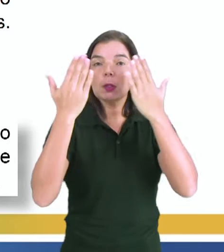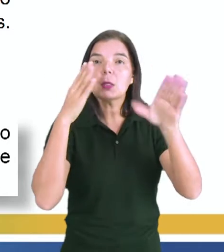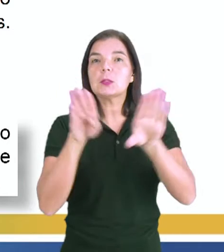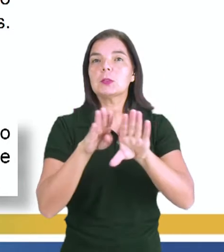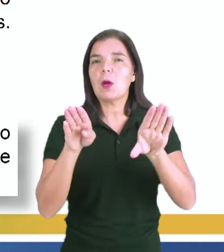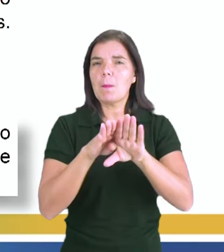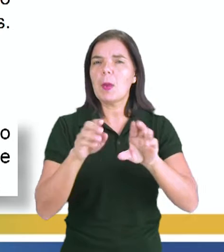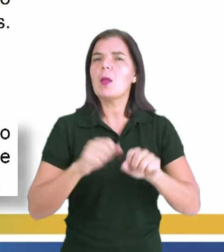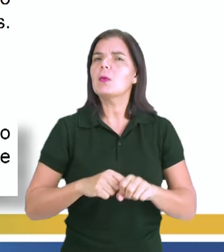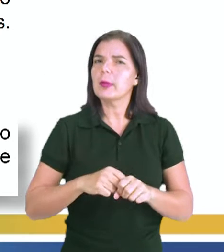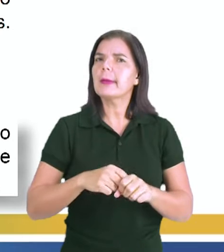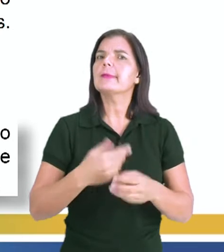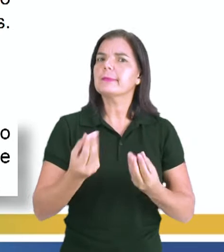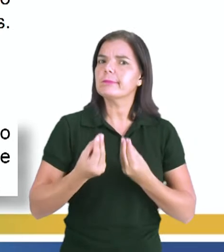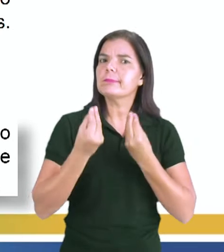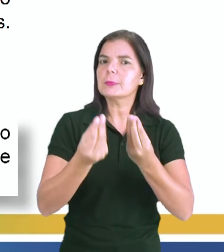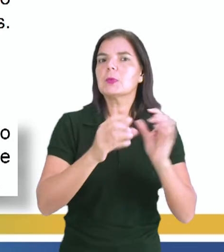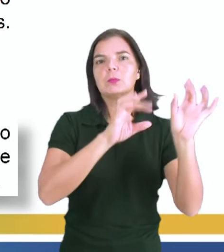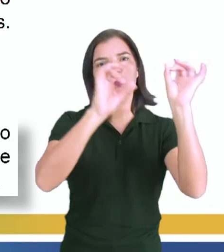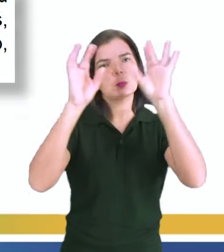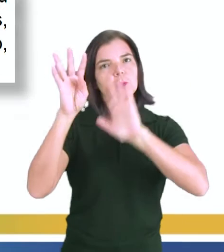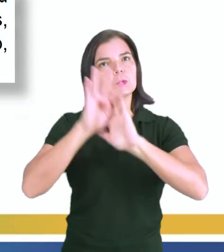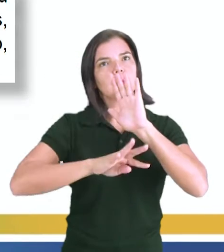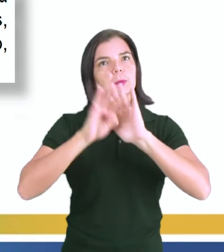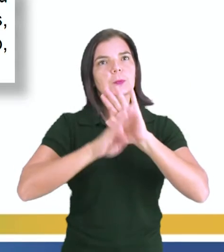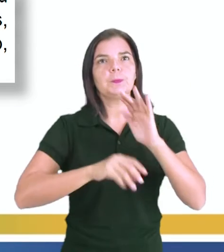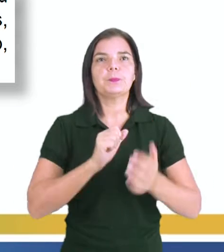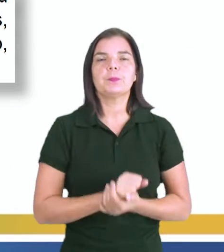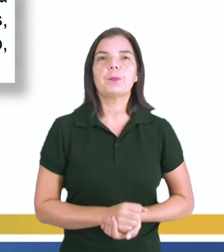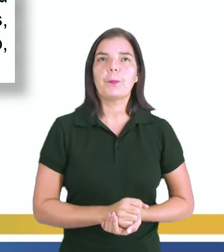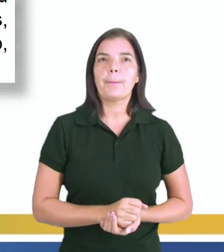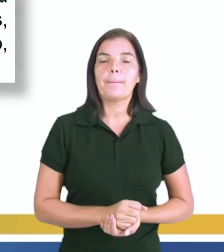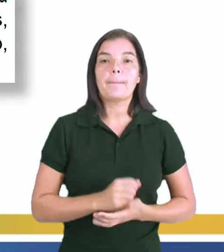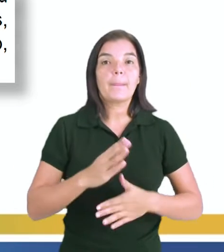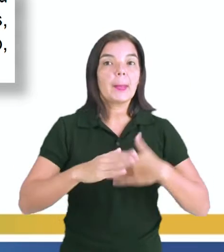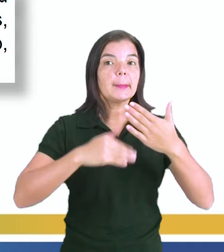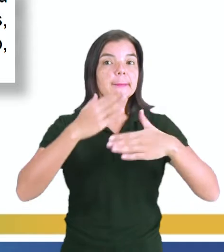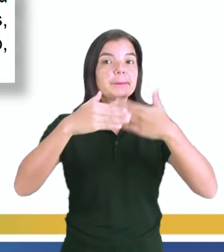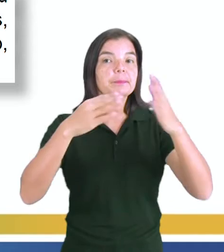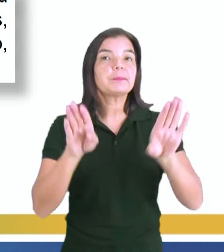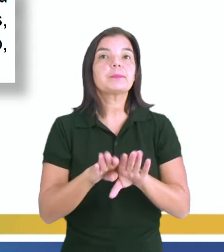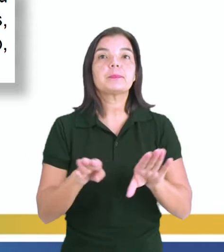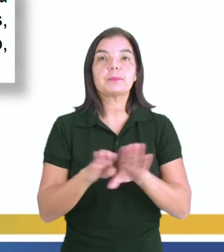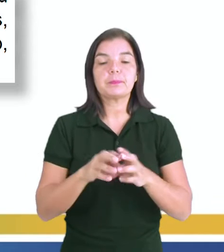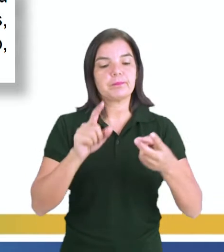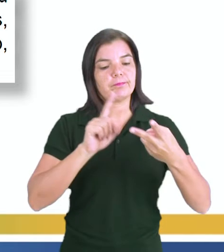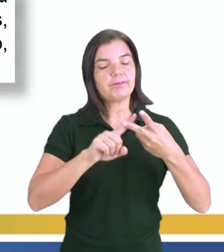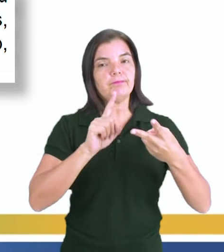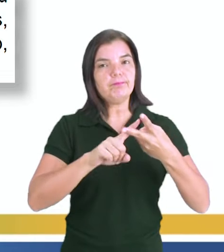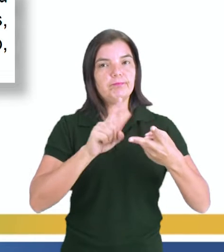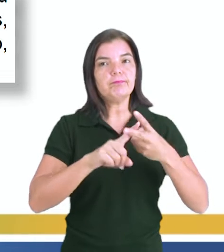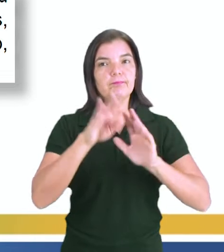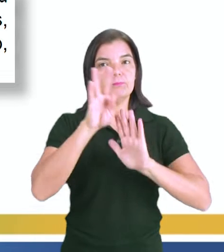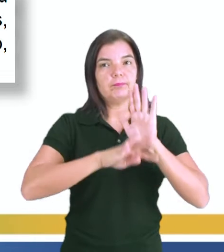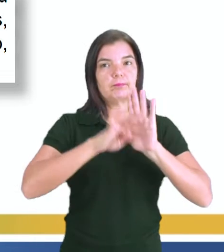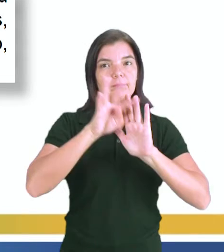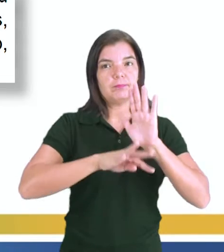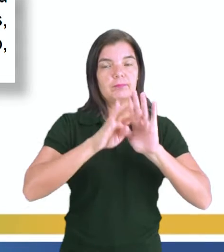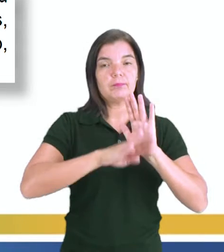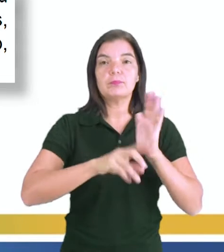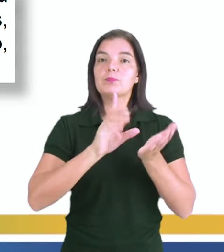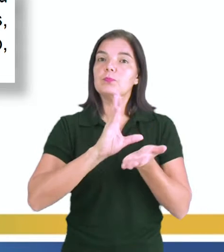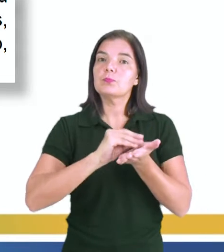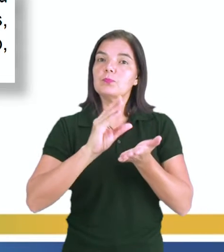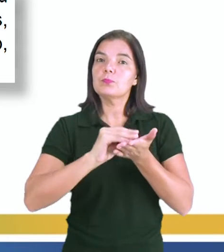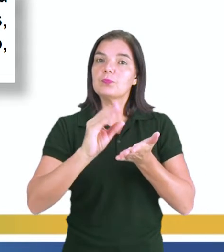confere, né, muita credibilidade do texto dele. Aí, no desenvolvimento, que é a segunda parte desse texto, um artigo de